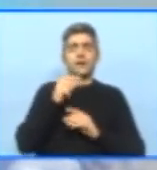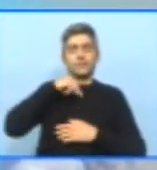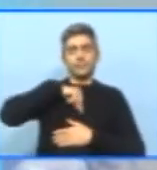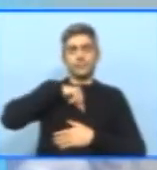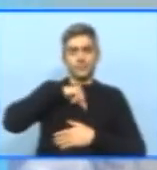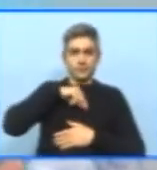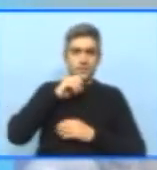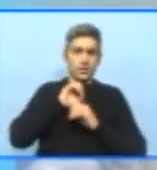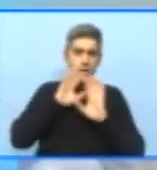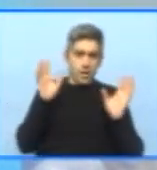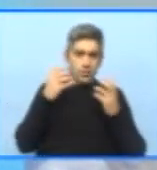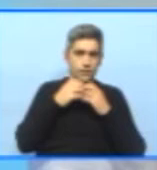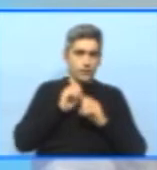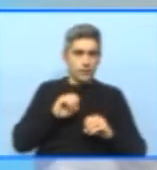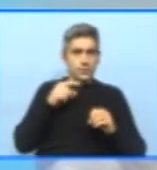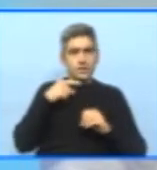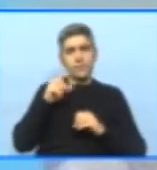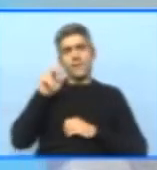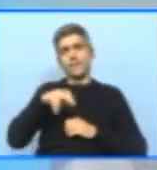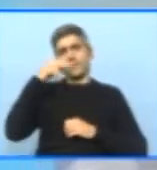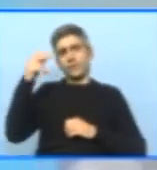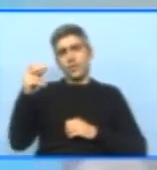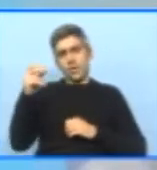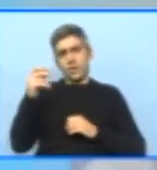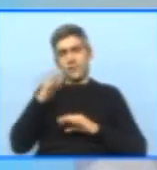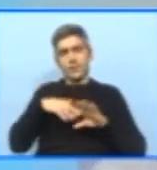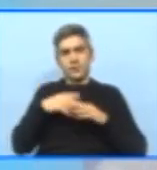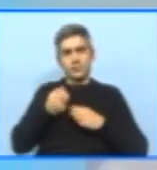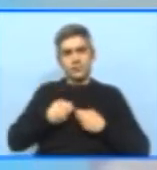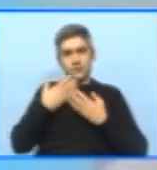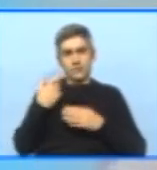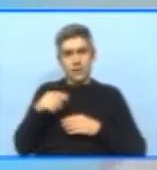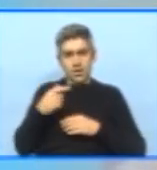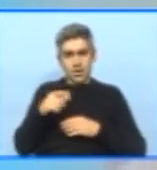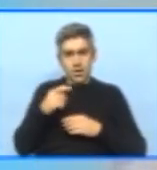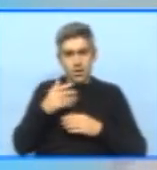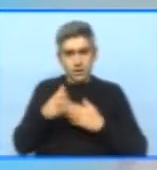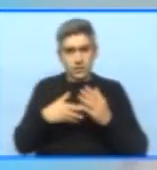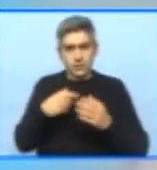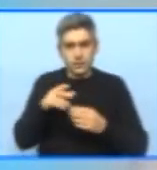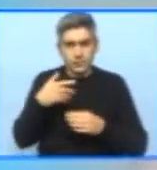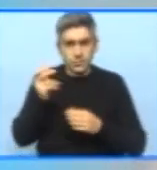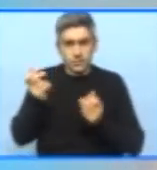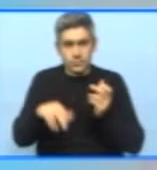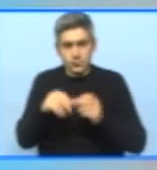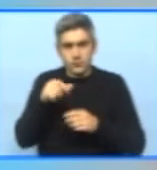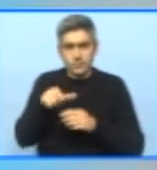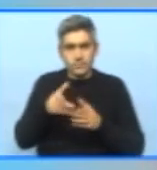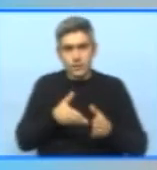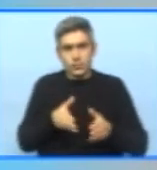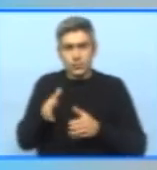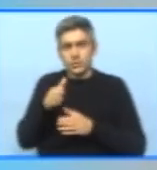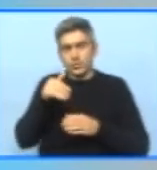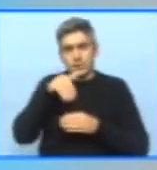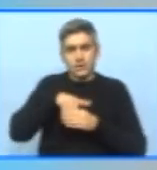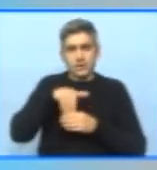sem dúvida que também há gestos exteriores, mas os gestos exteriores hão de nascer deste percurso interior